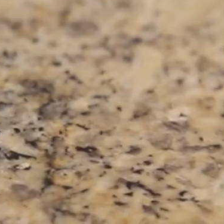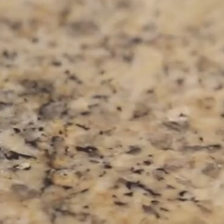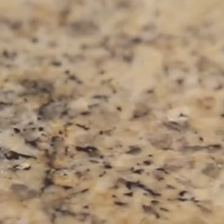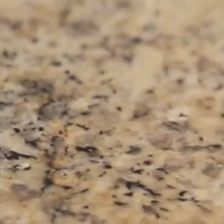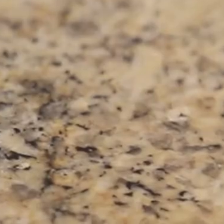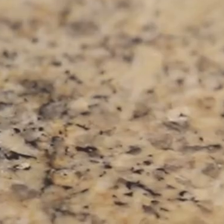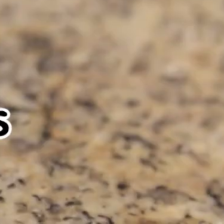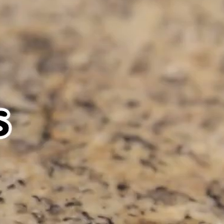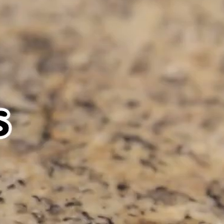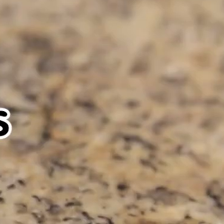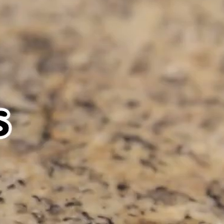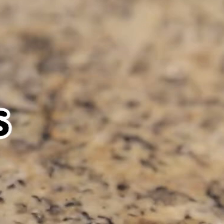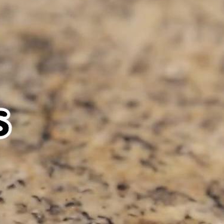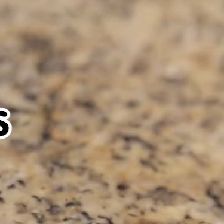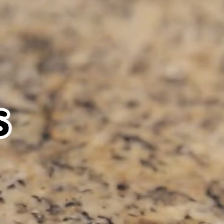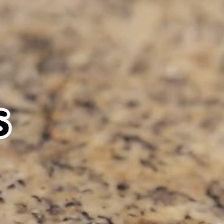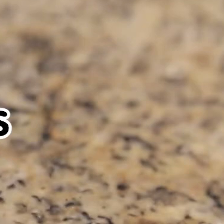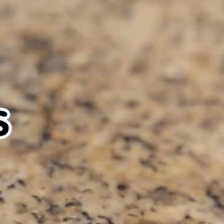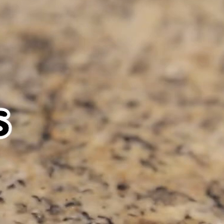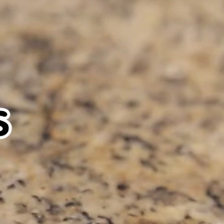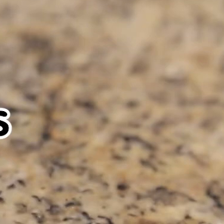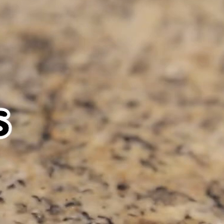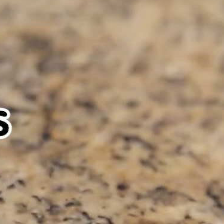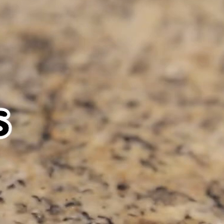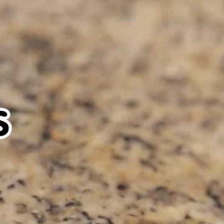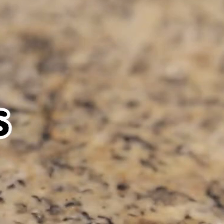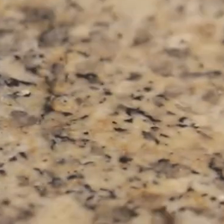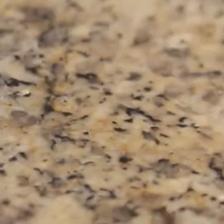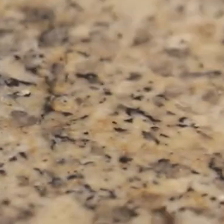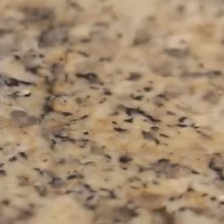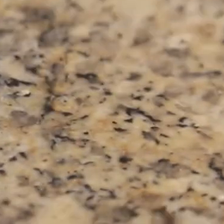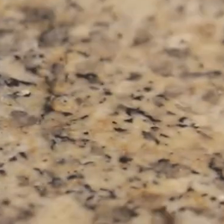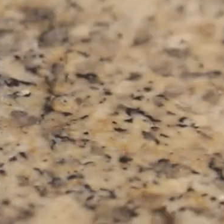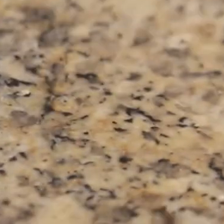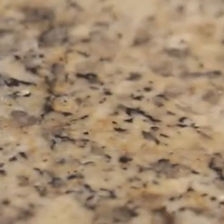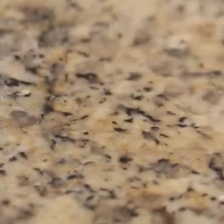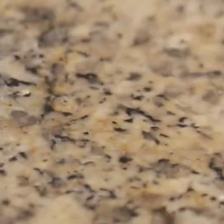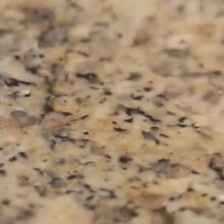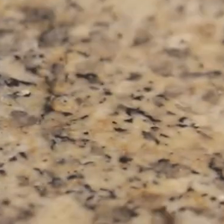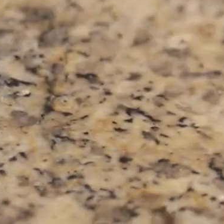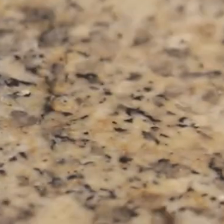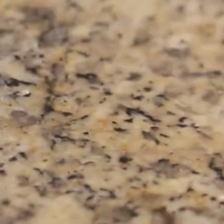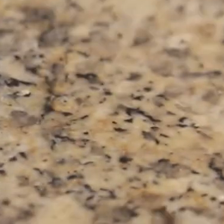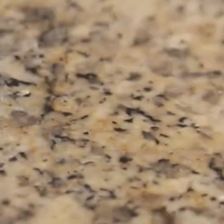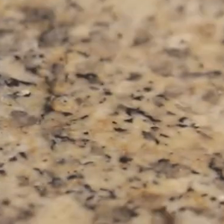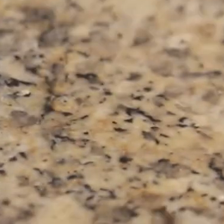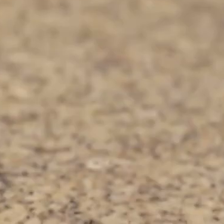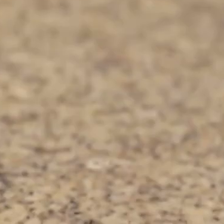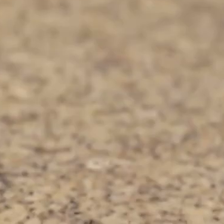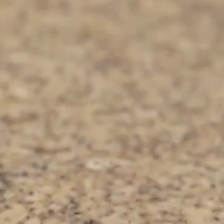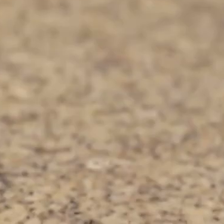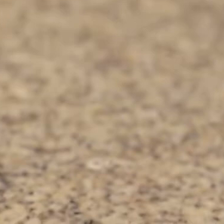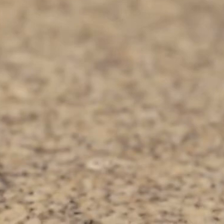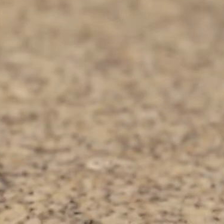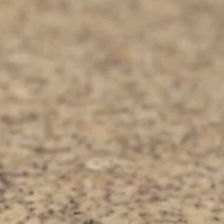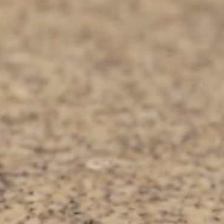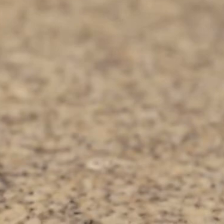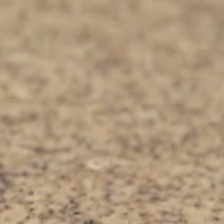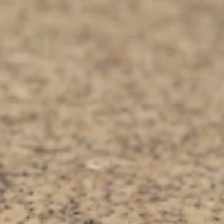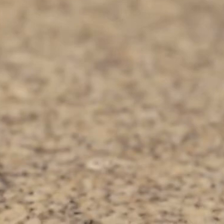de manteiga, 1 cebola média picada em cubos, 5 dentes de alho amassados,